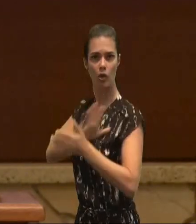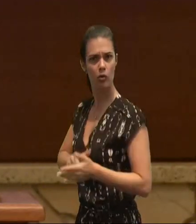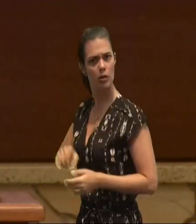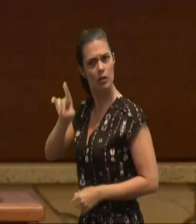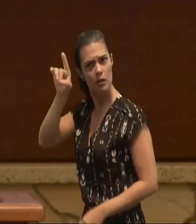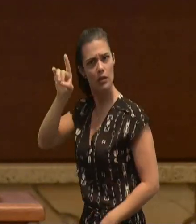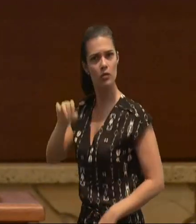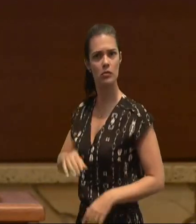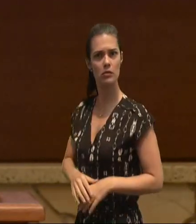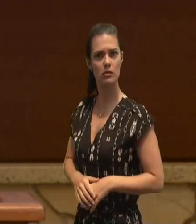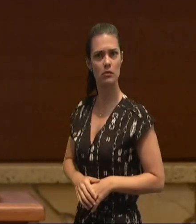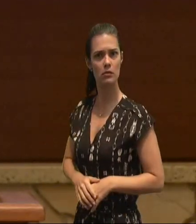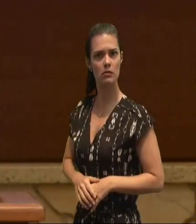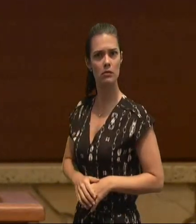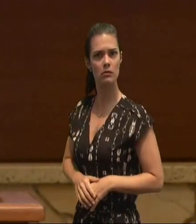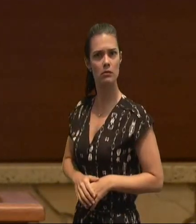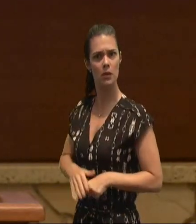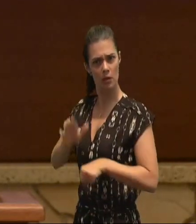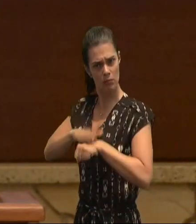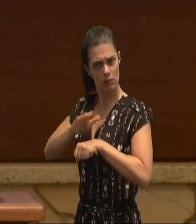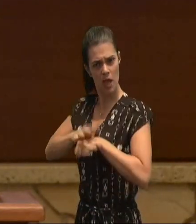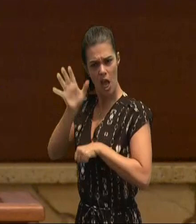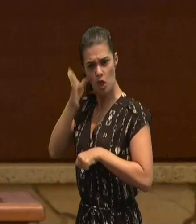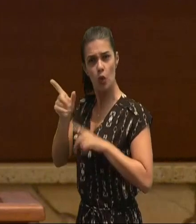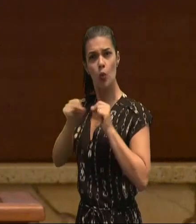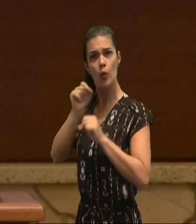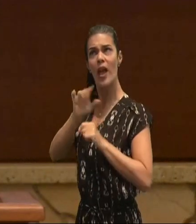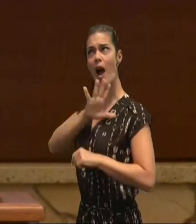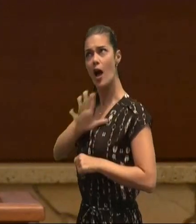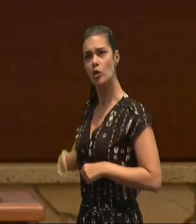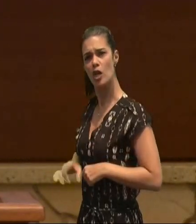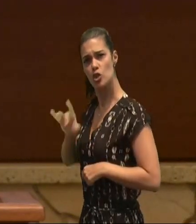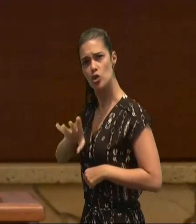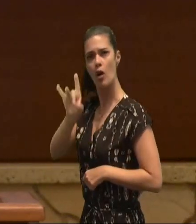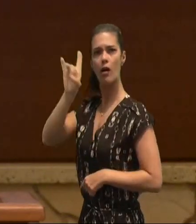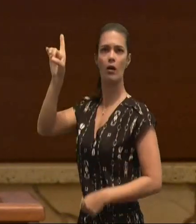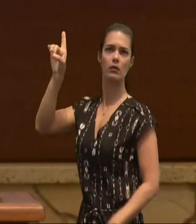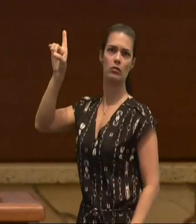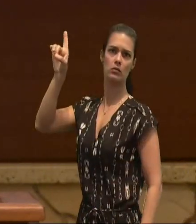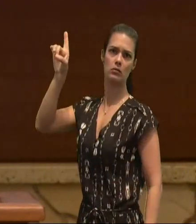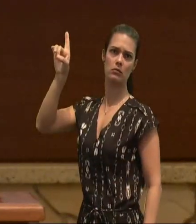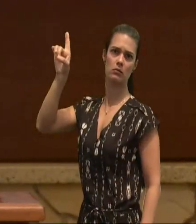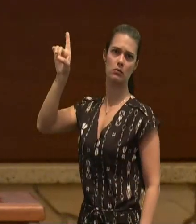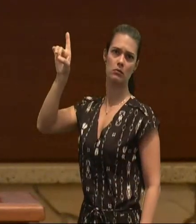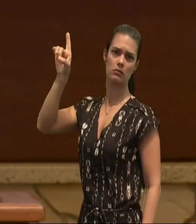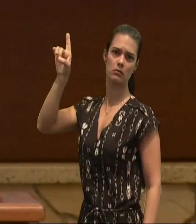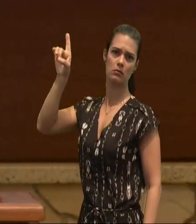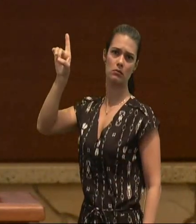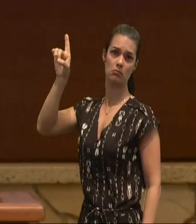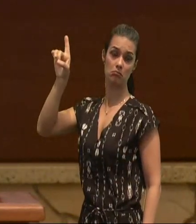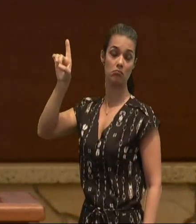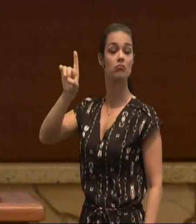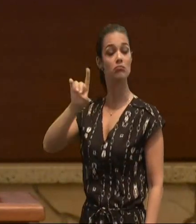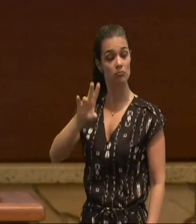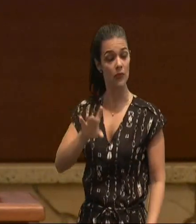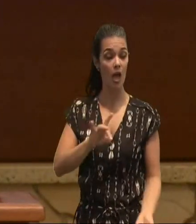Tomem a decisão de servir somente ao Senhor. Então Ele livrará vocês das mãos dos